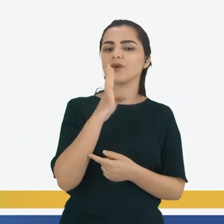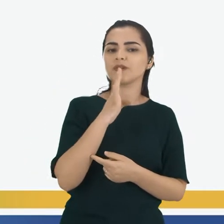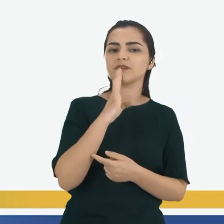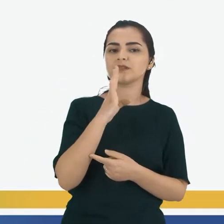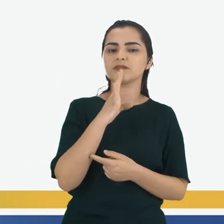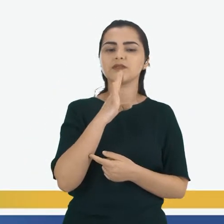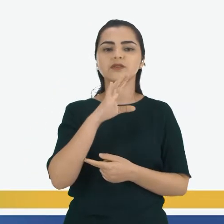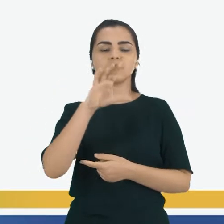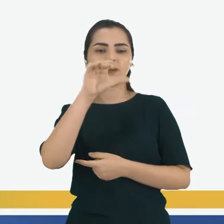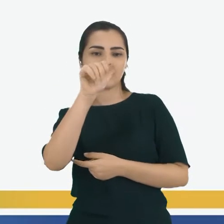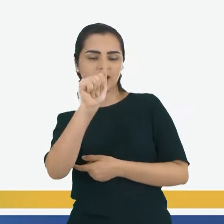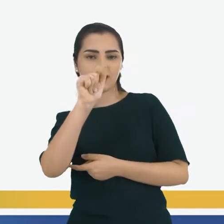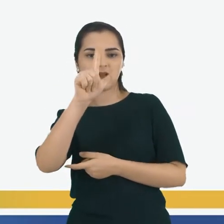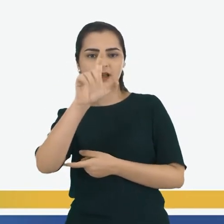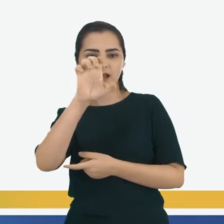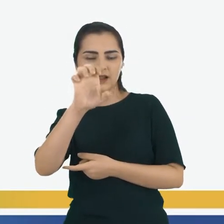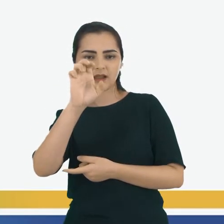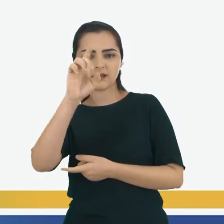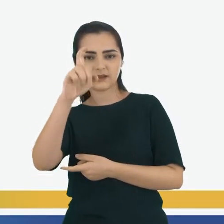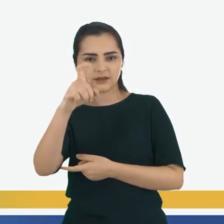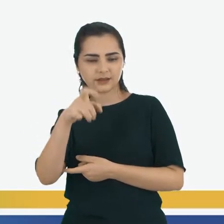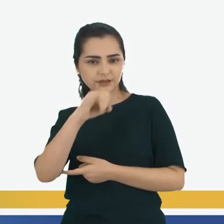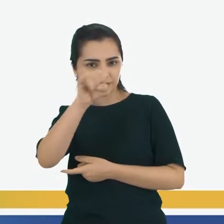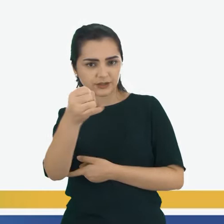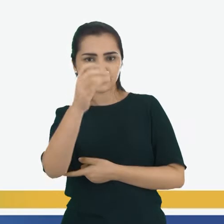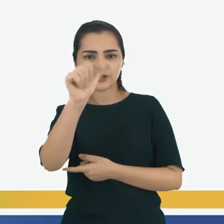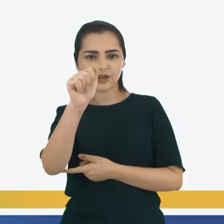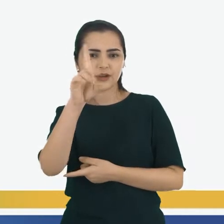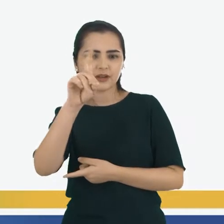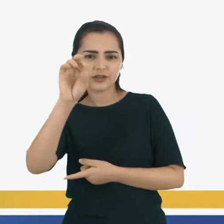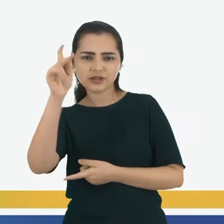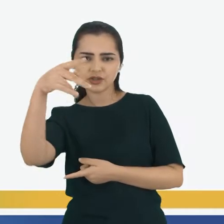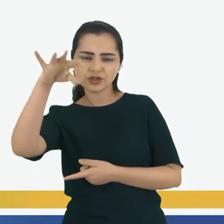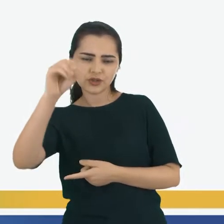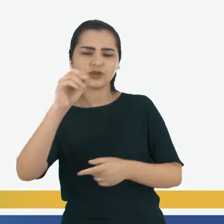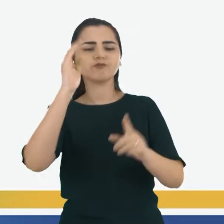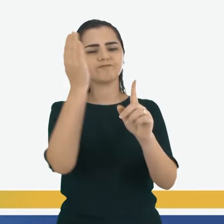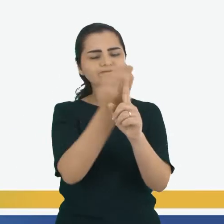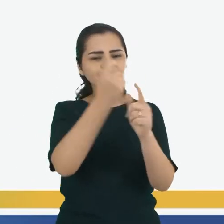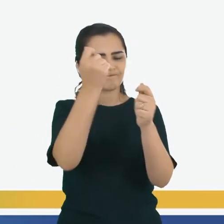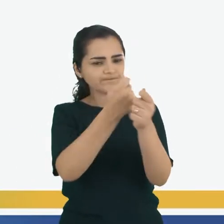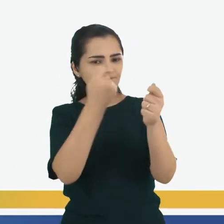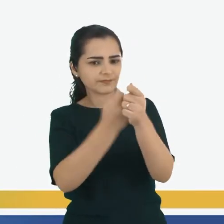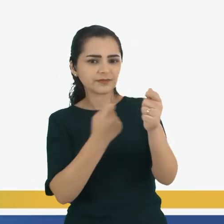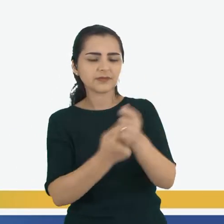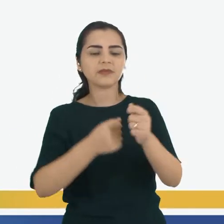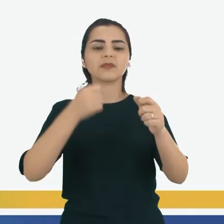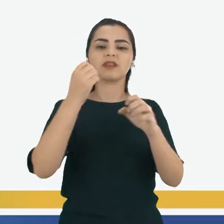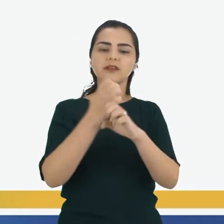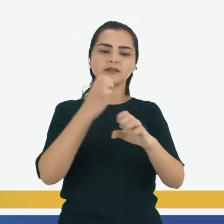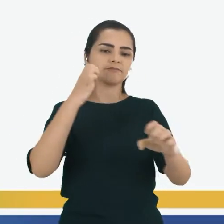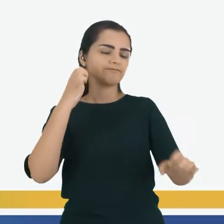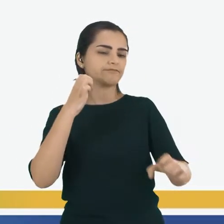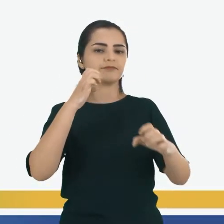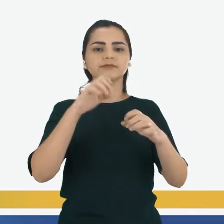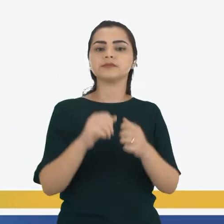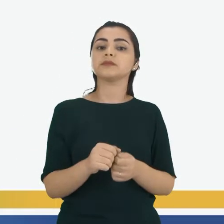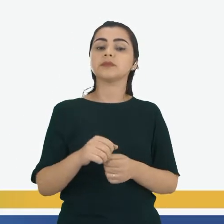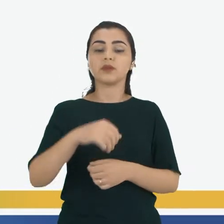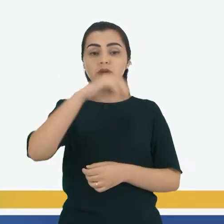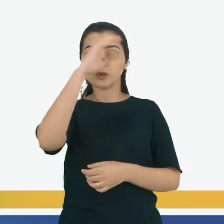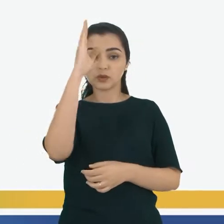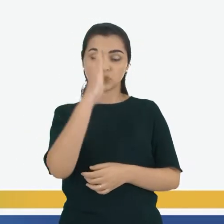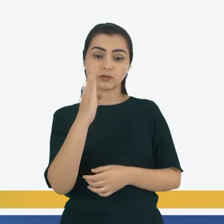de Aleijadinho. Ele foi carpinteiro, entalhador, arquiteto do Brasil Colônia,